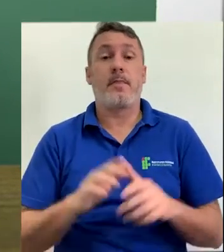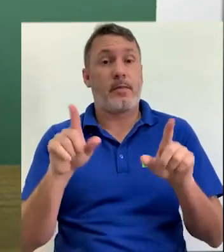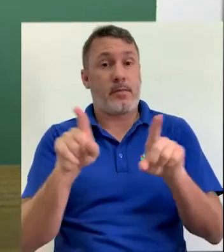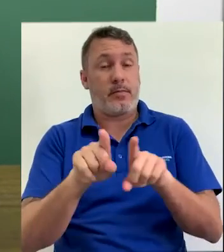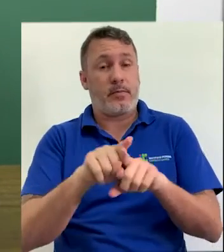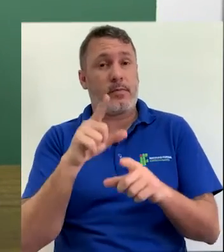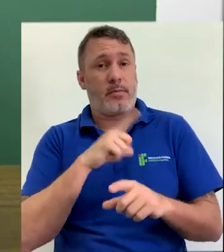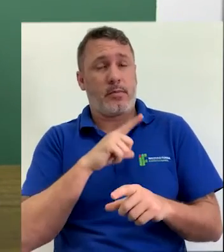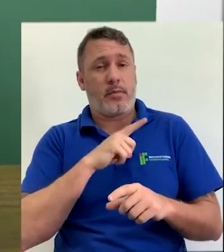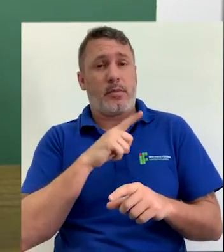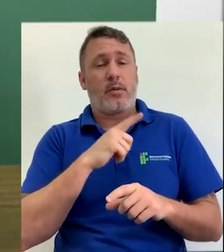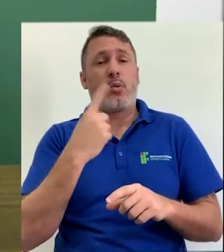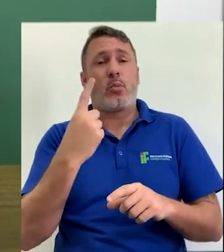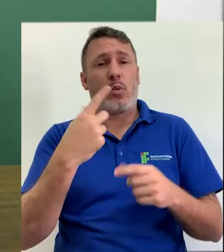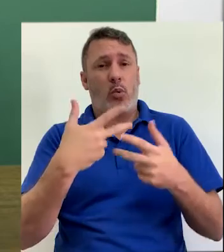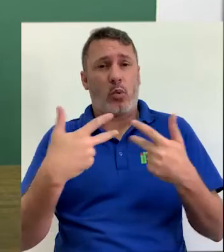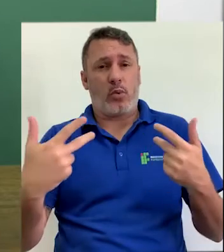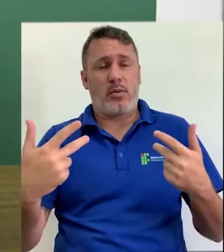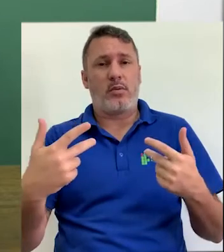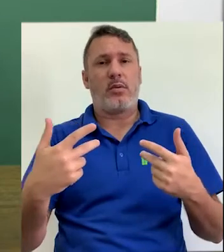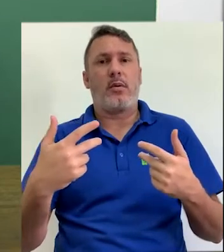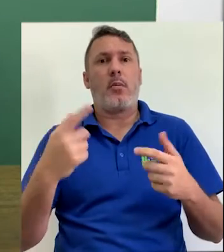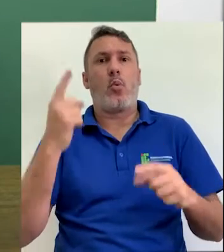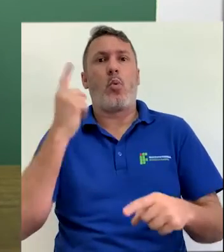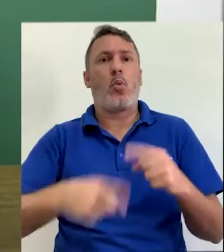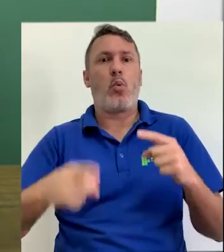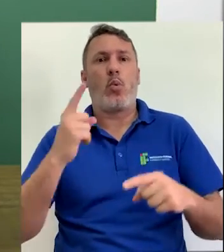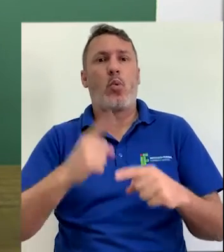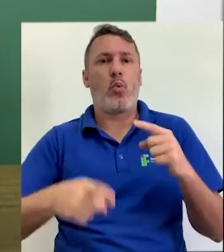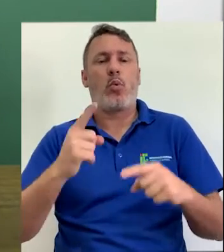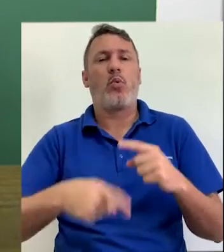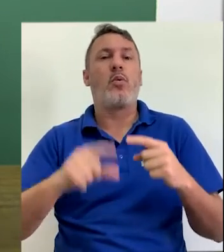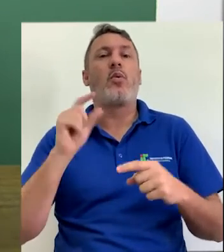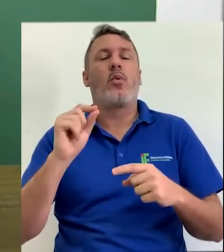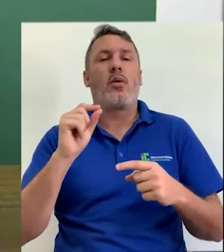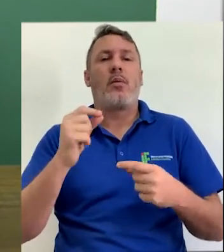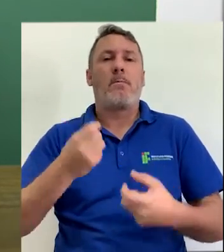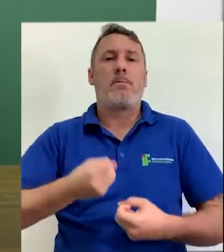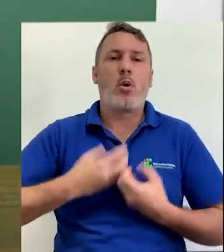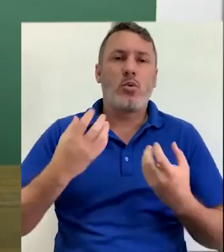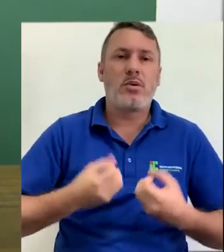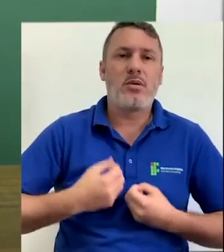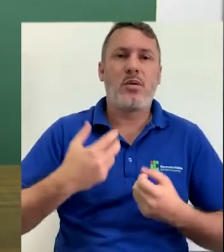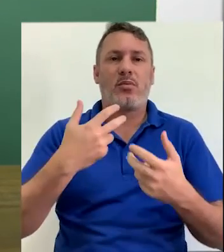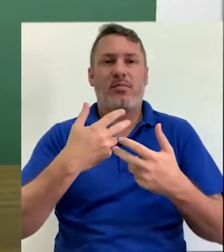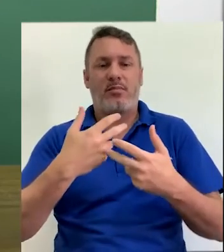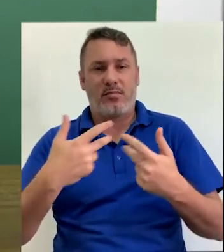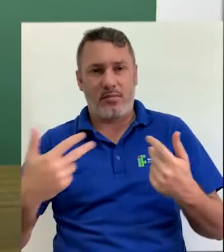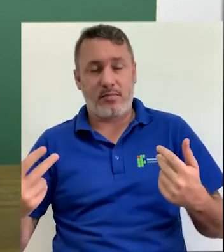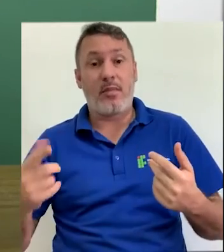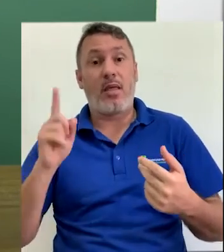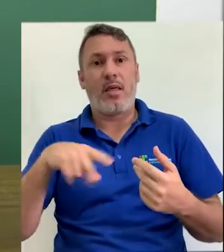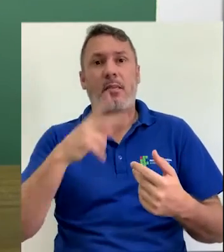impedem a nossa produtividade, a nossa alegria em estudar, é a cobrança